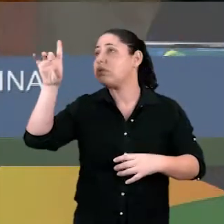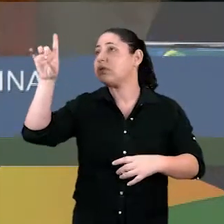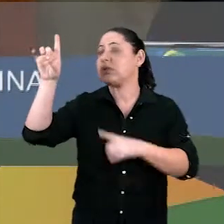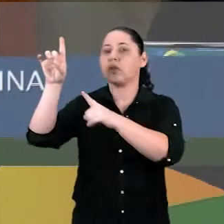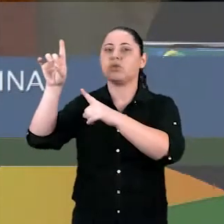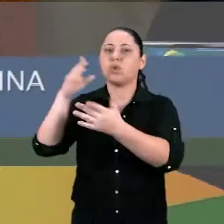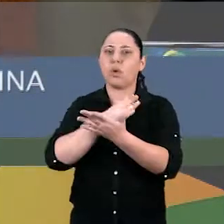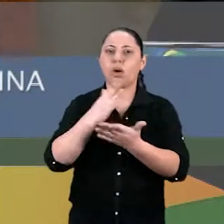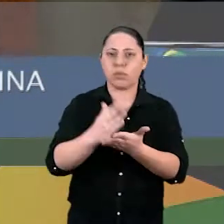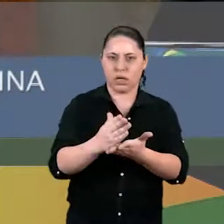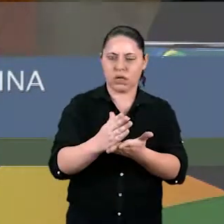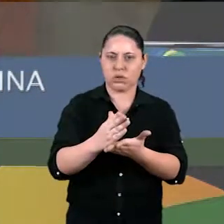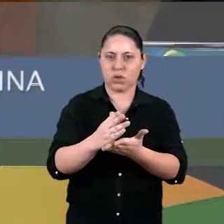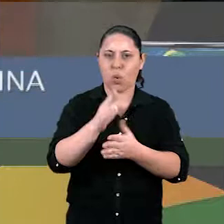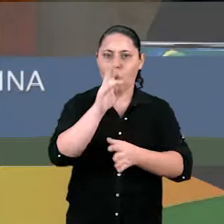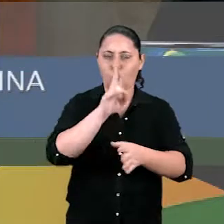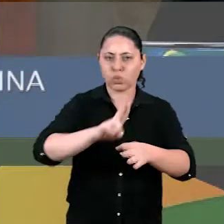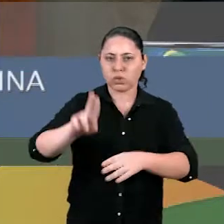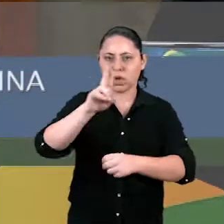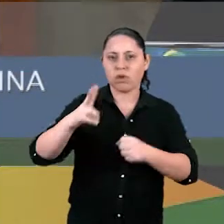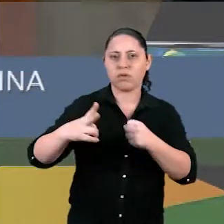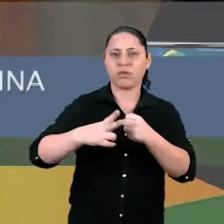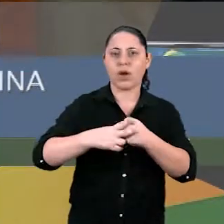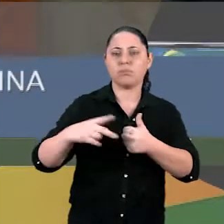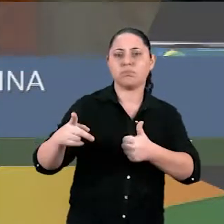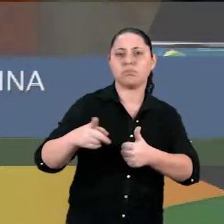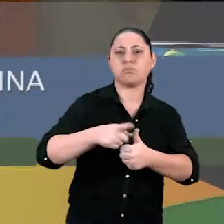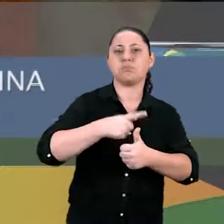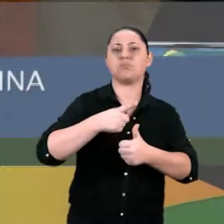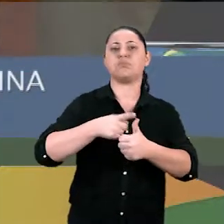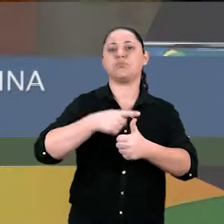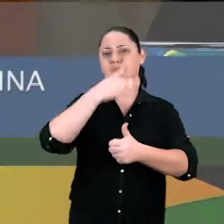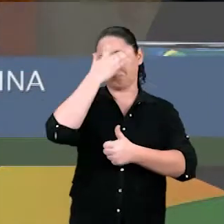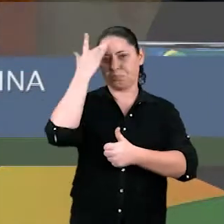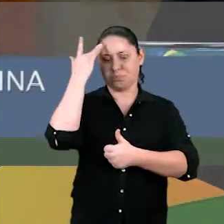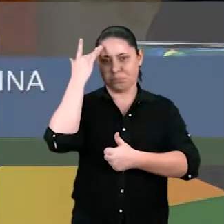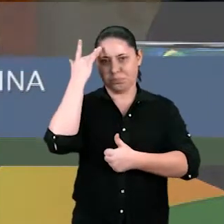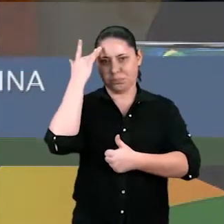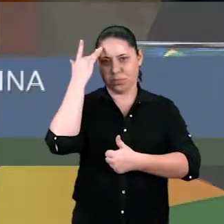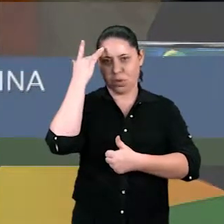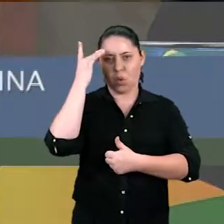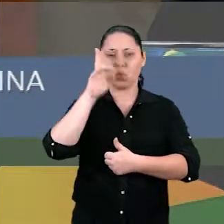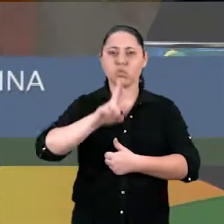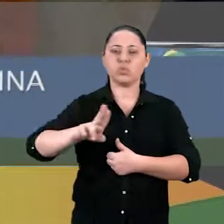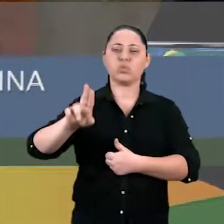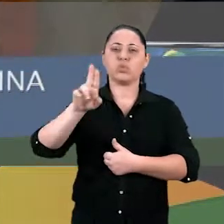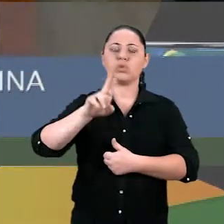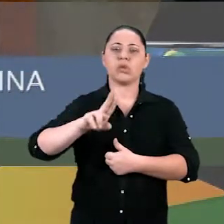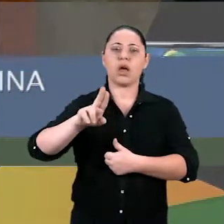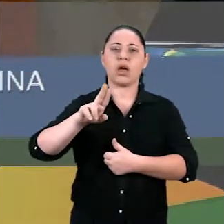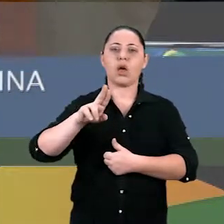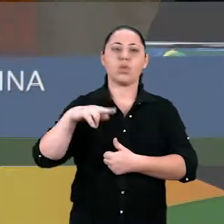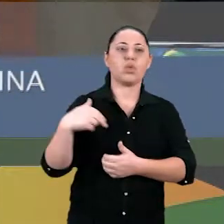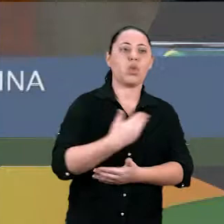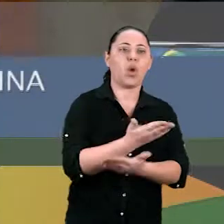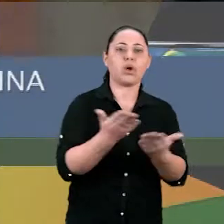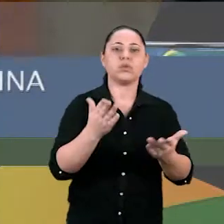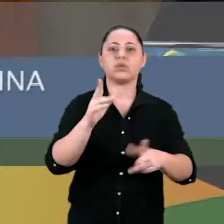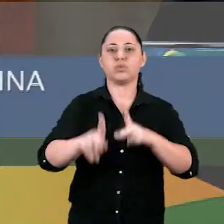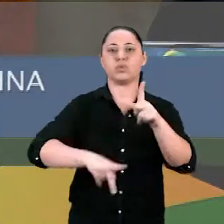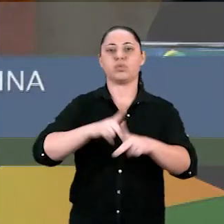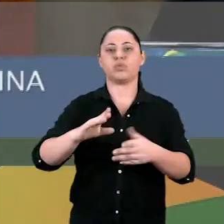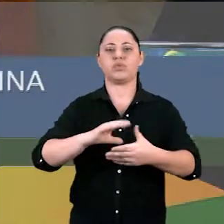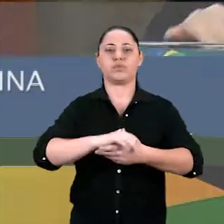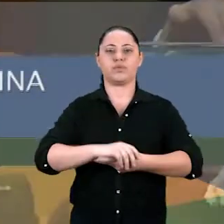Deus, e nós passemos a conjugar os verbos do Poder Judiciário na primeira pessoa do plural, passemos a conjugá-lo com o nós do povo.